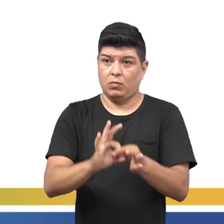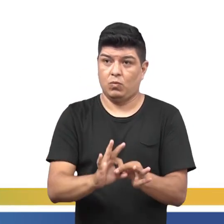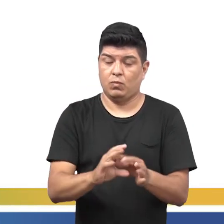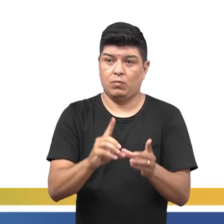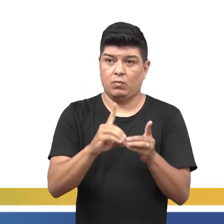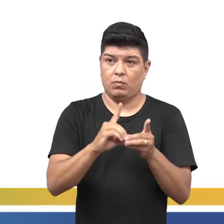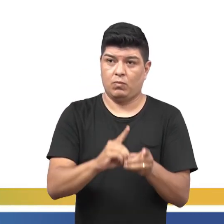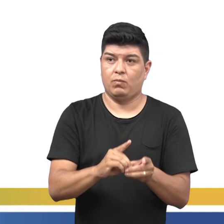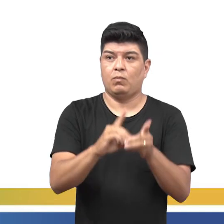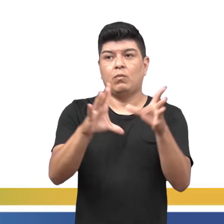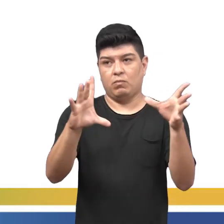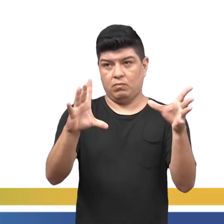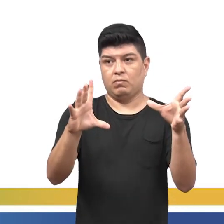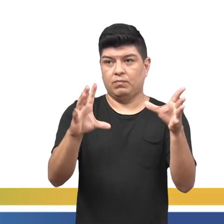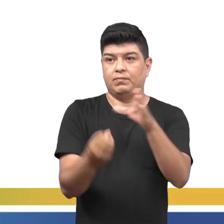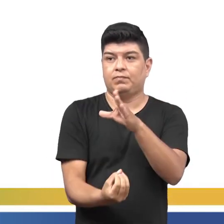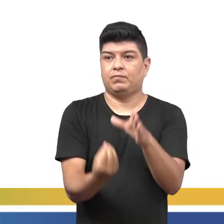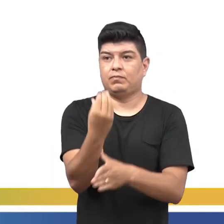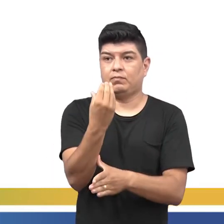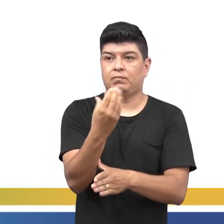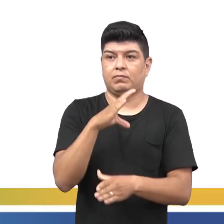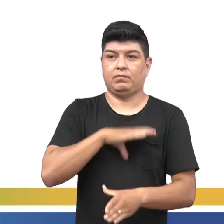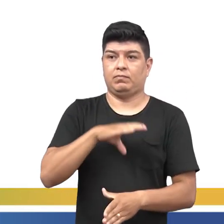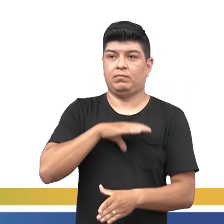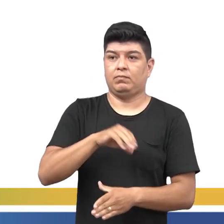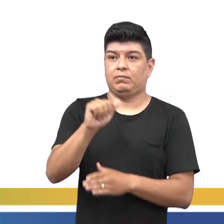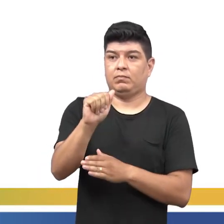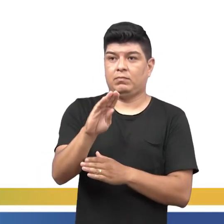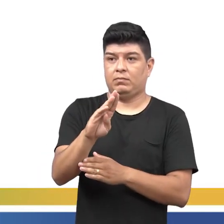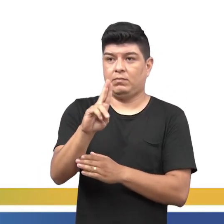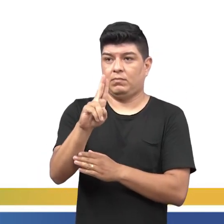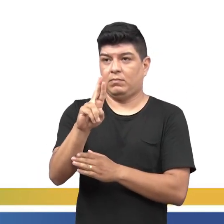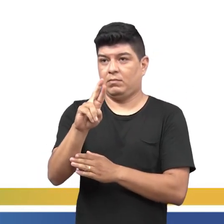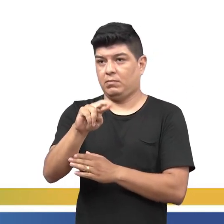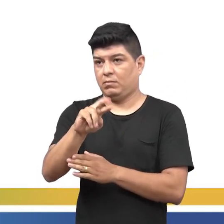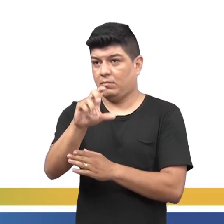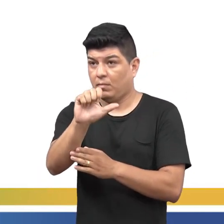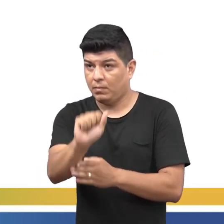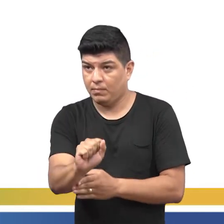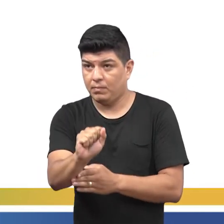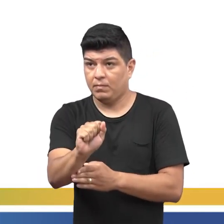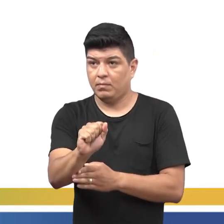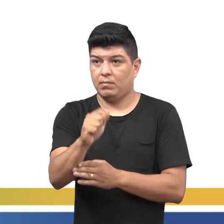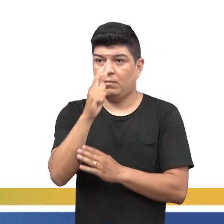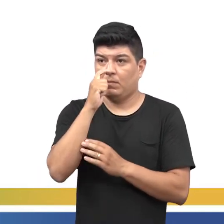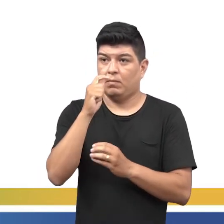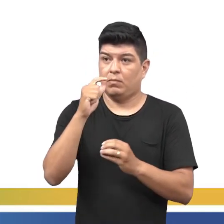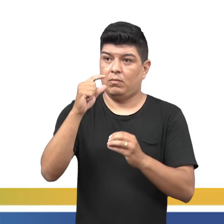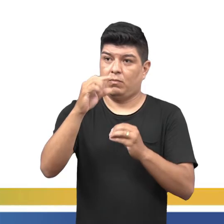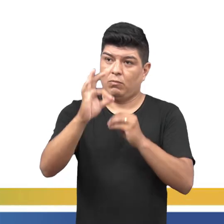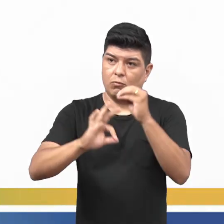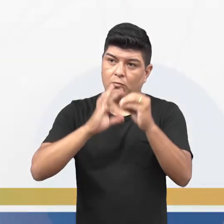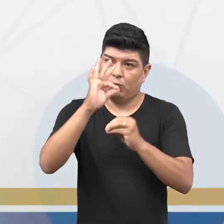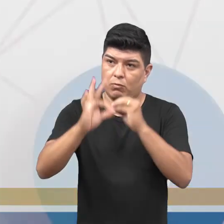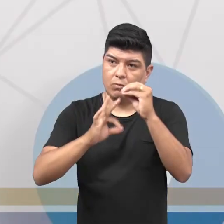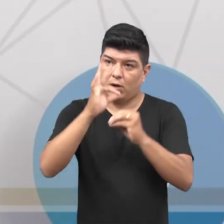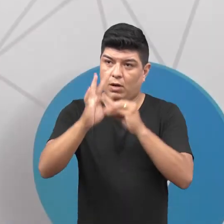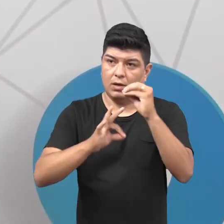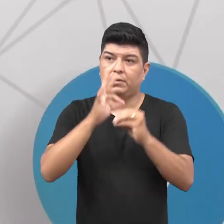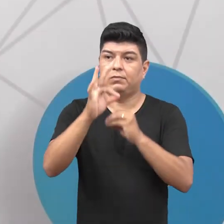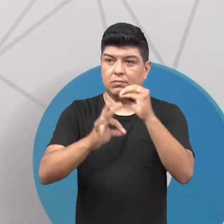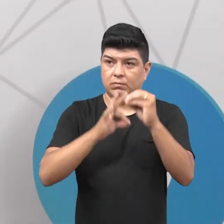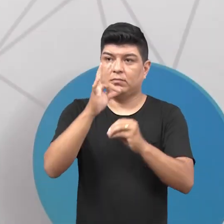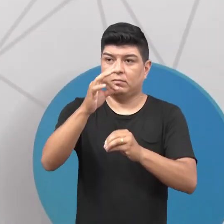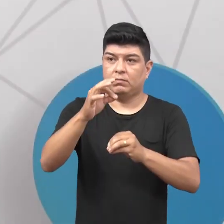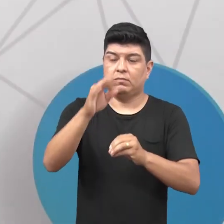que diziam que todas as coisas são compostas por átomos. E quem pega a tabela periódica de química sabe